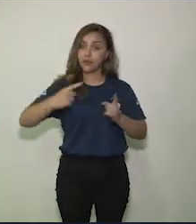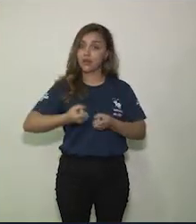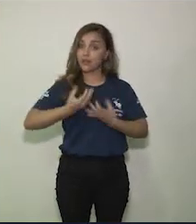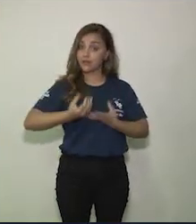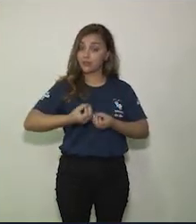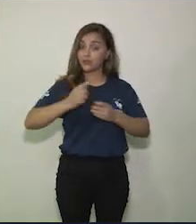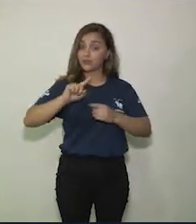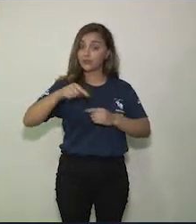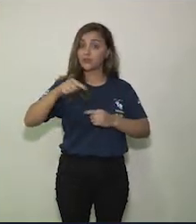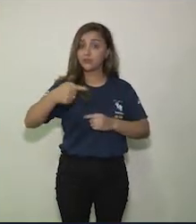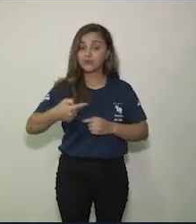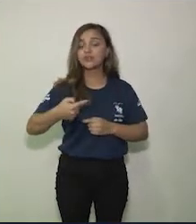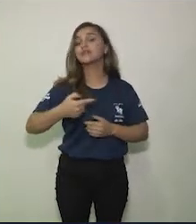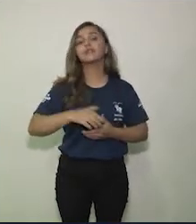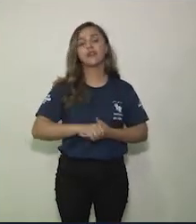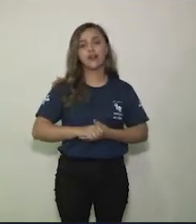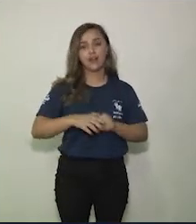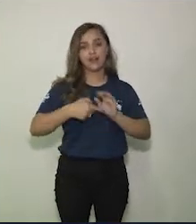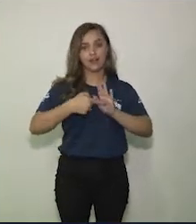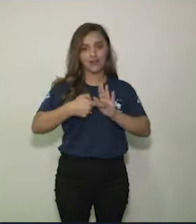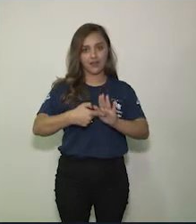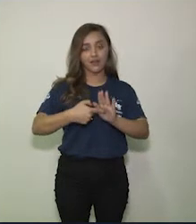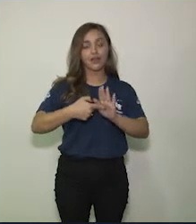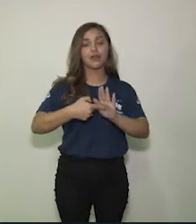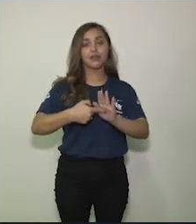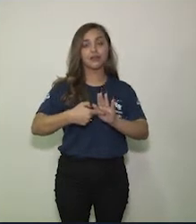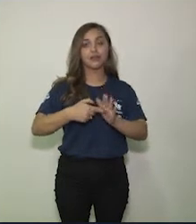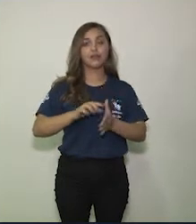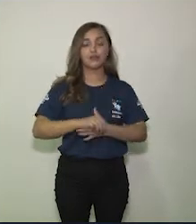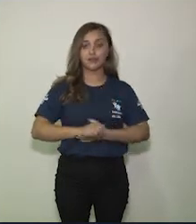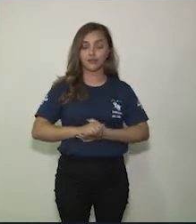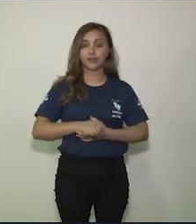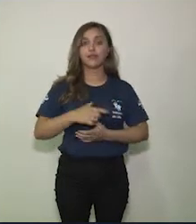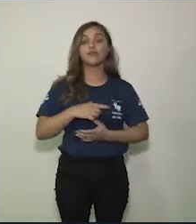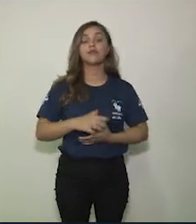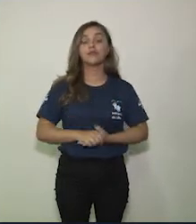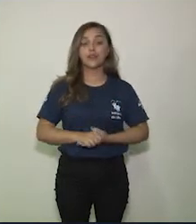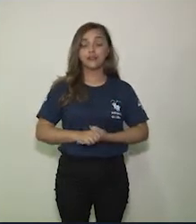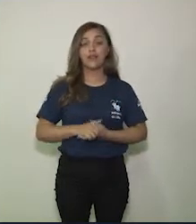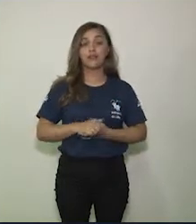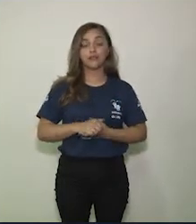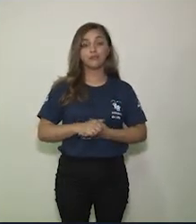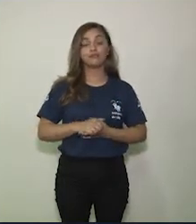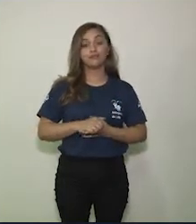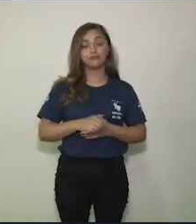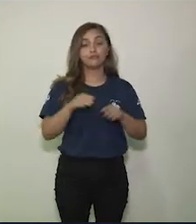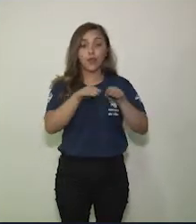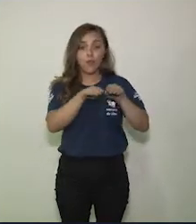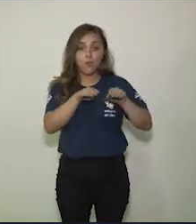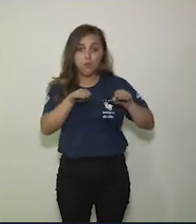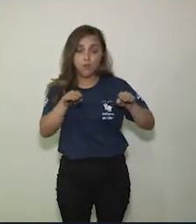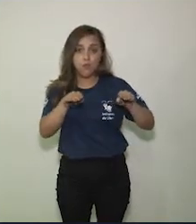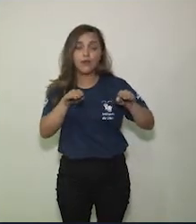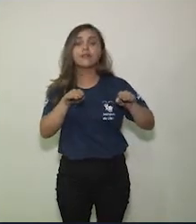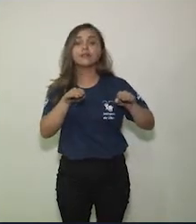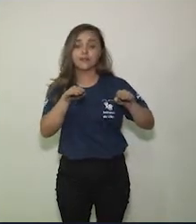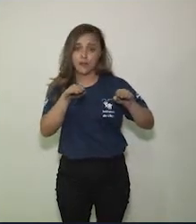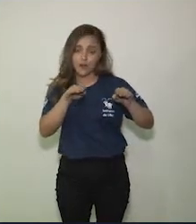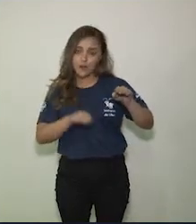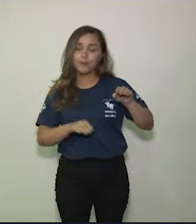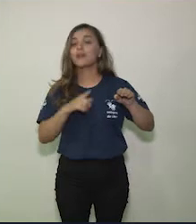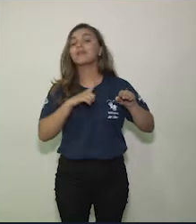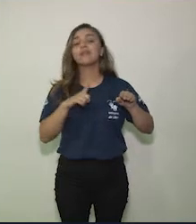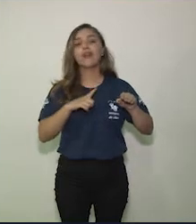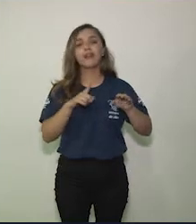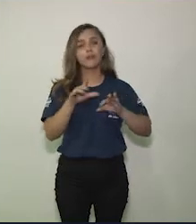mais à frente, nós vamos citar a questão dessa prevalência mais baixa nessa fase, nessa